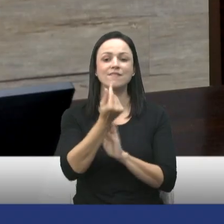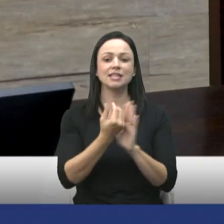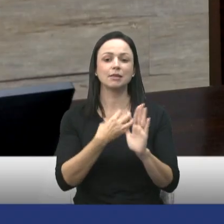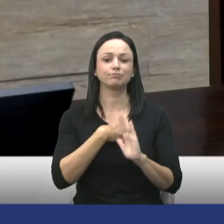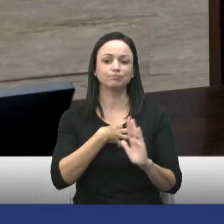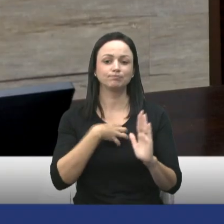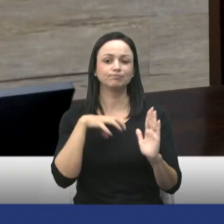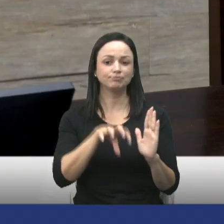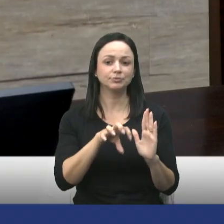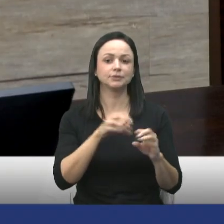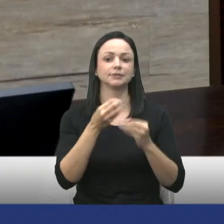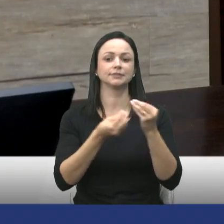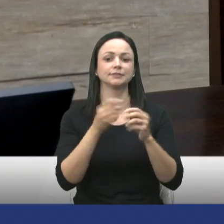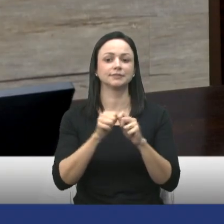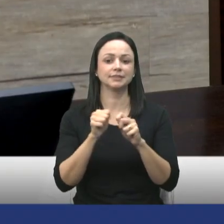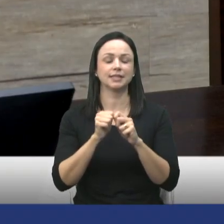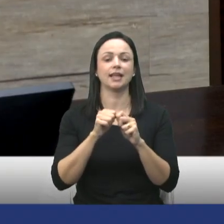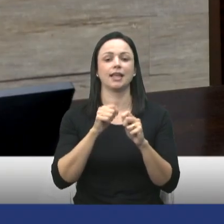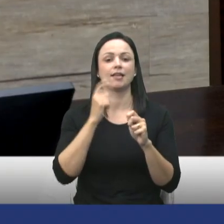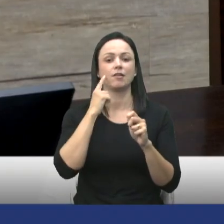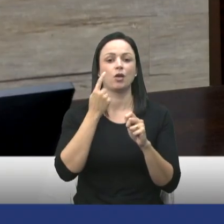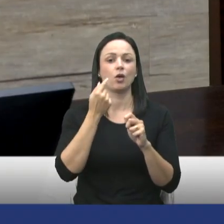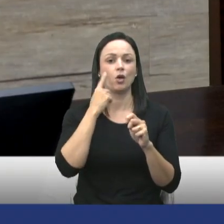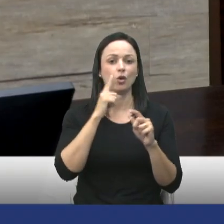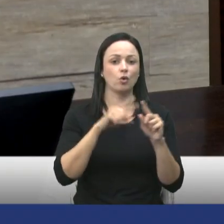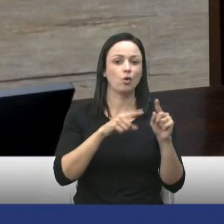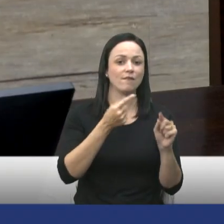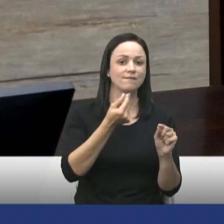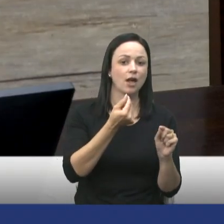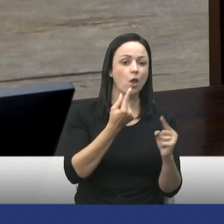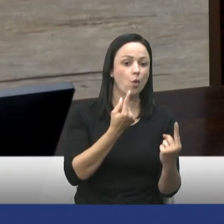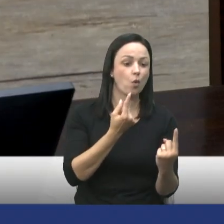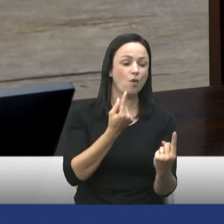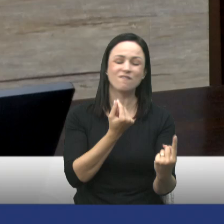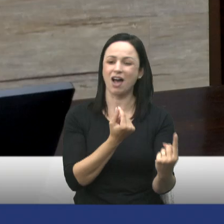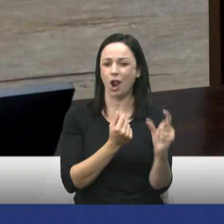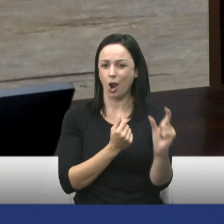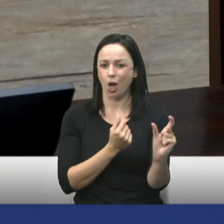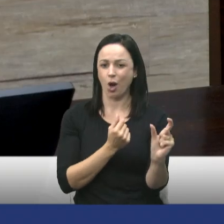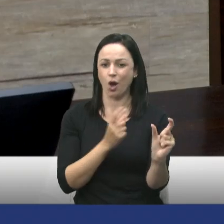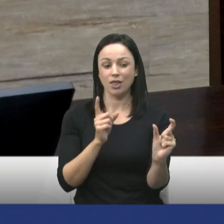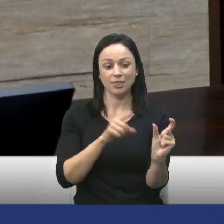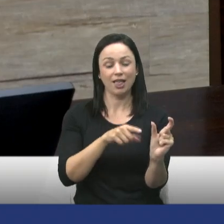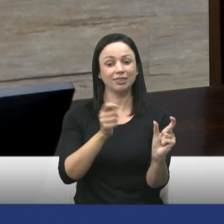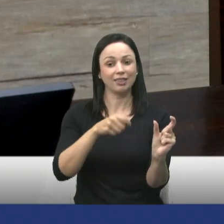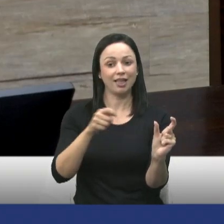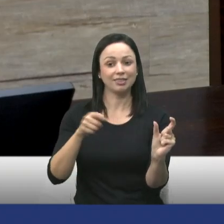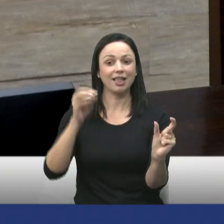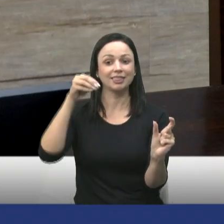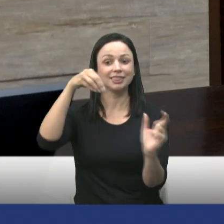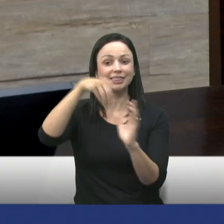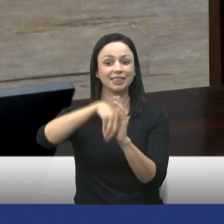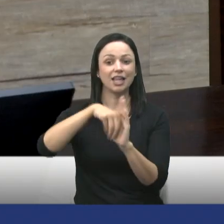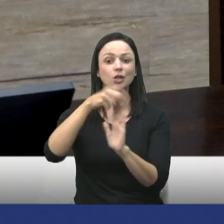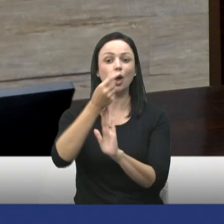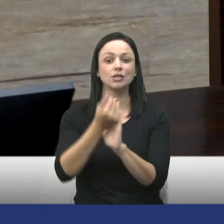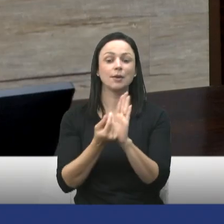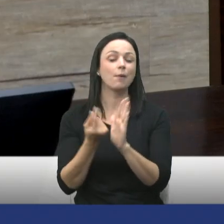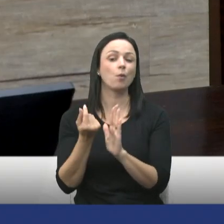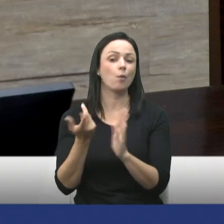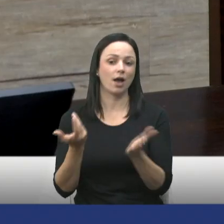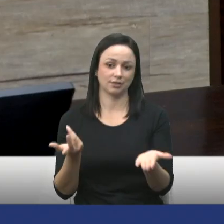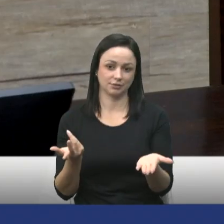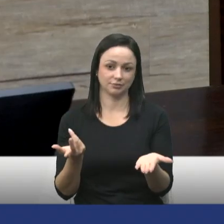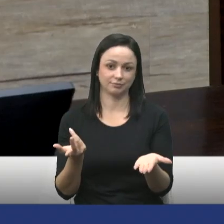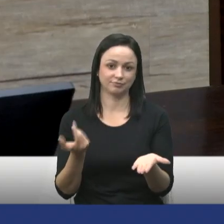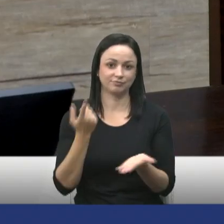ele, o quanto vai dar. E diluir, porque às vezes, olha, vê um valor só, né? Mas espera um pouco, isso dentro do orçamento, quanto fica? Às Às vezes você vai